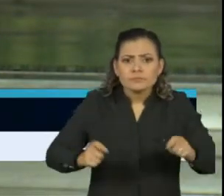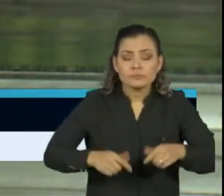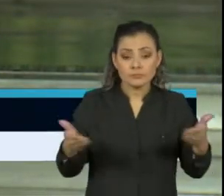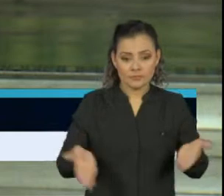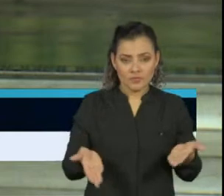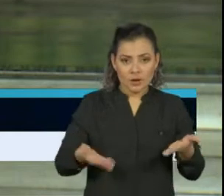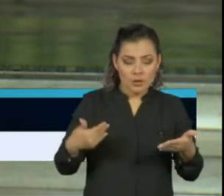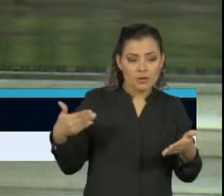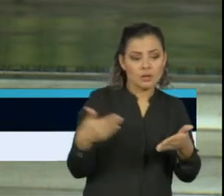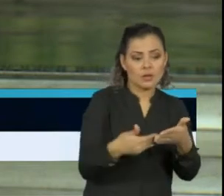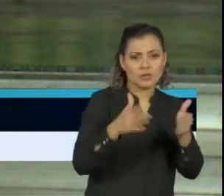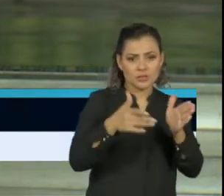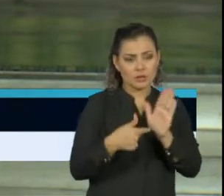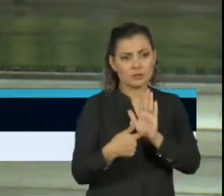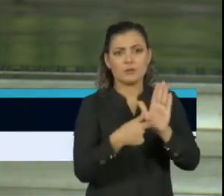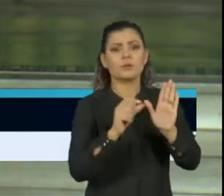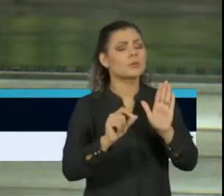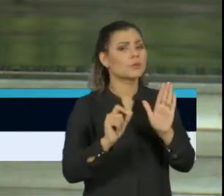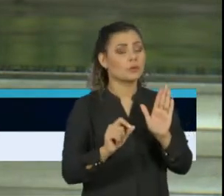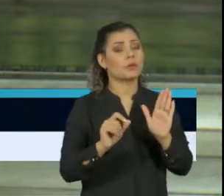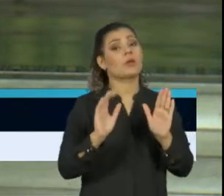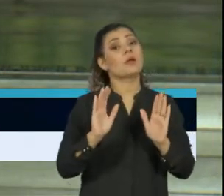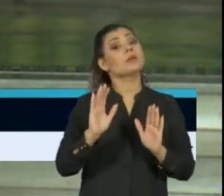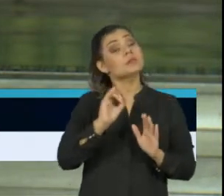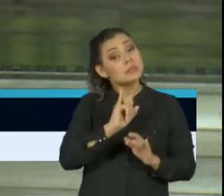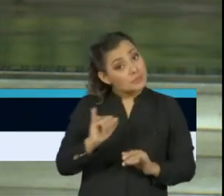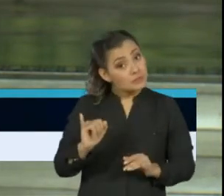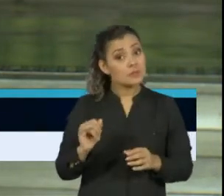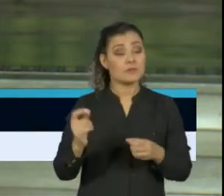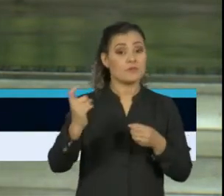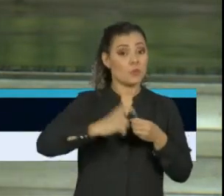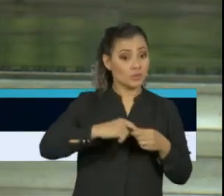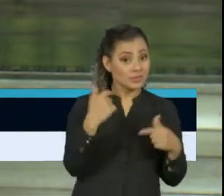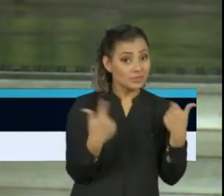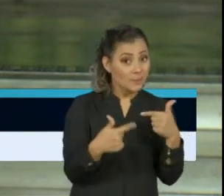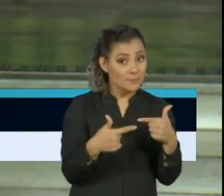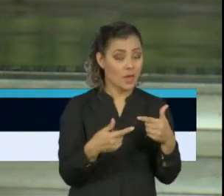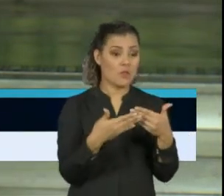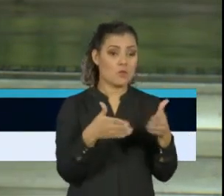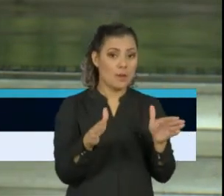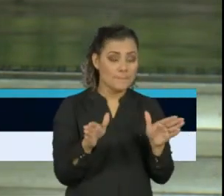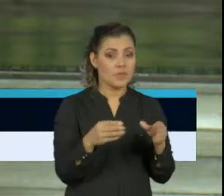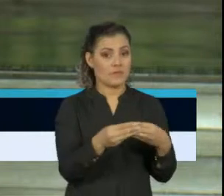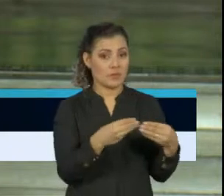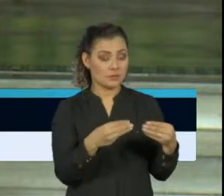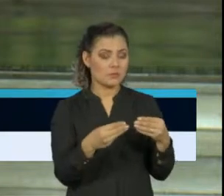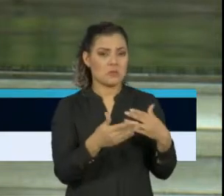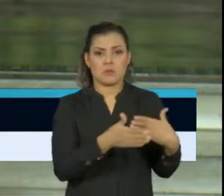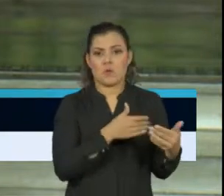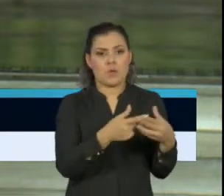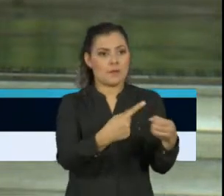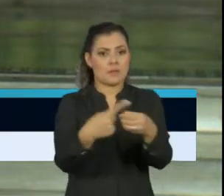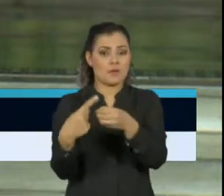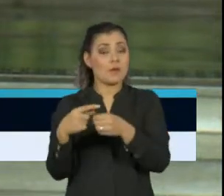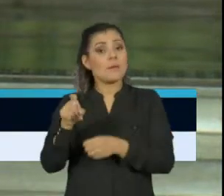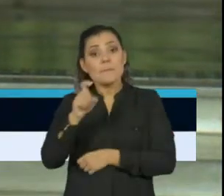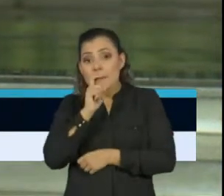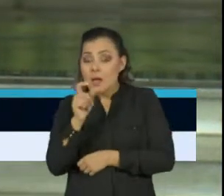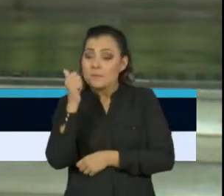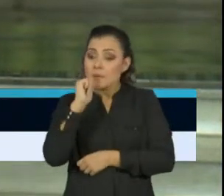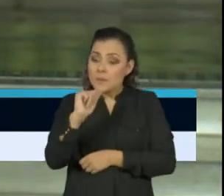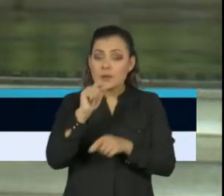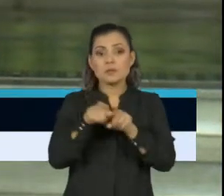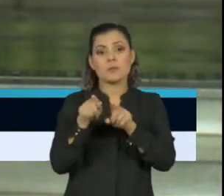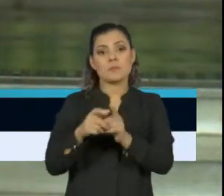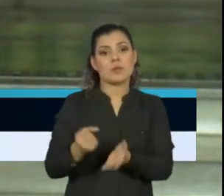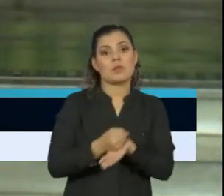já puder colocar agora, uma vez que, ao retornar o trabalho, independente do município, os pais precisam também deixar